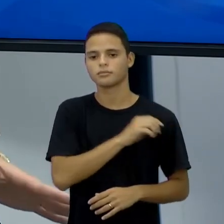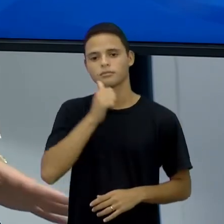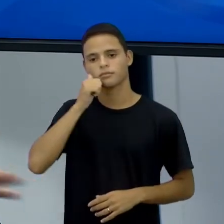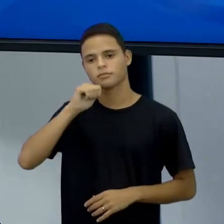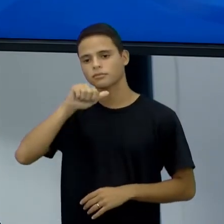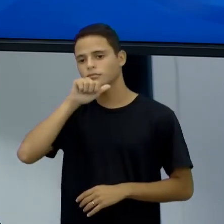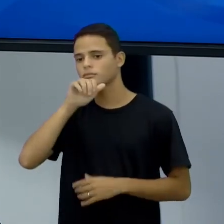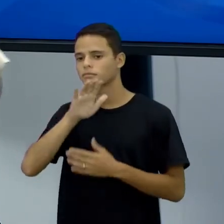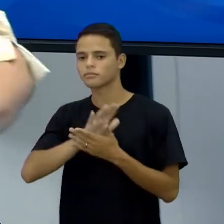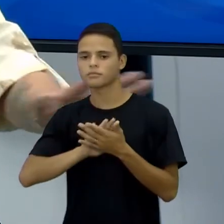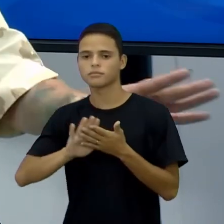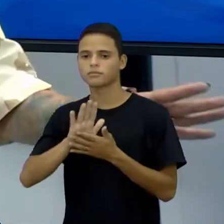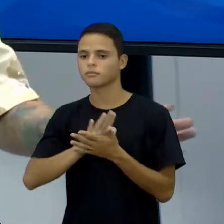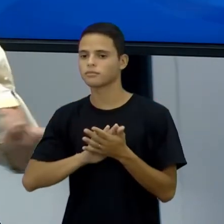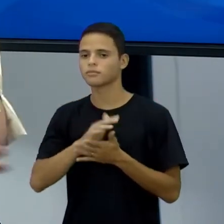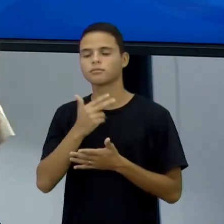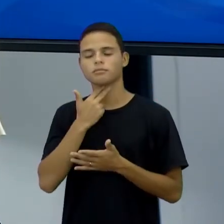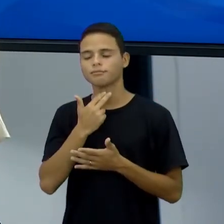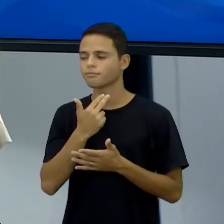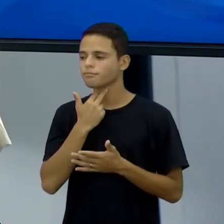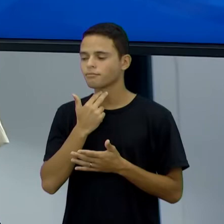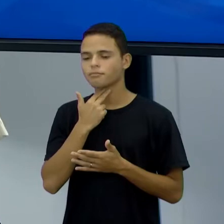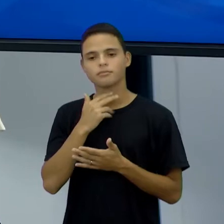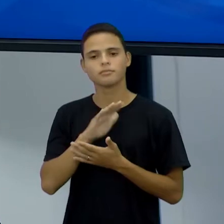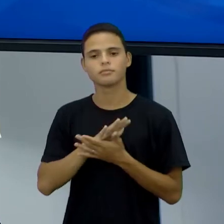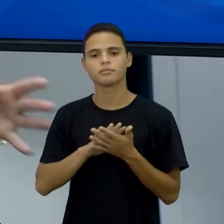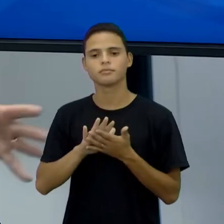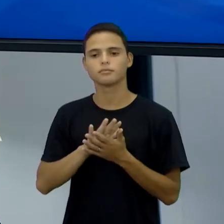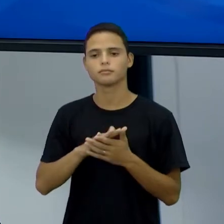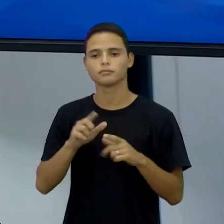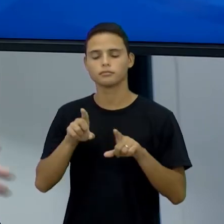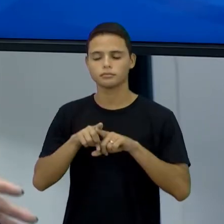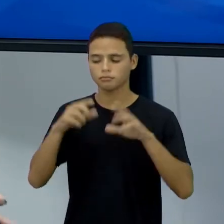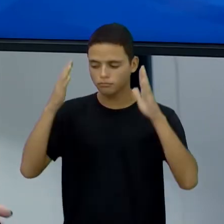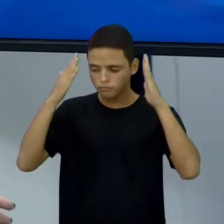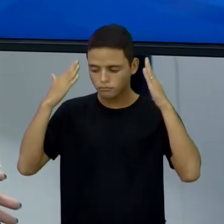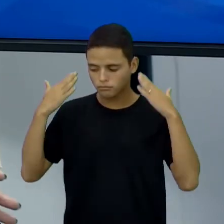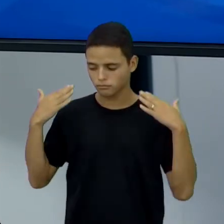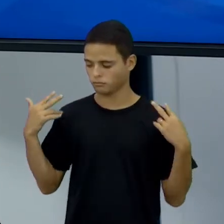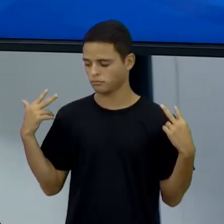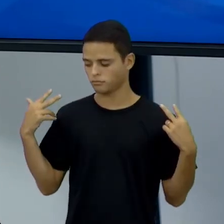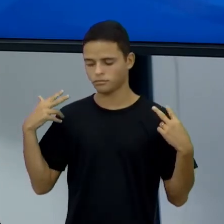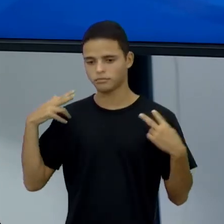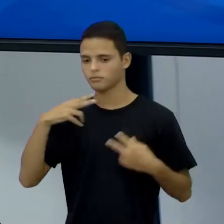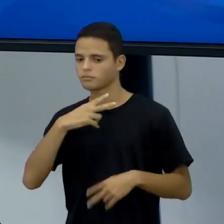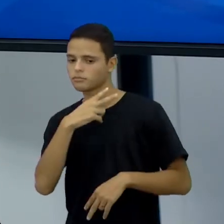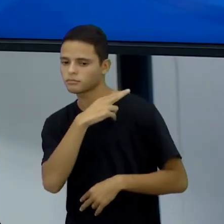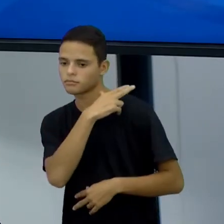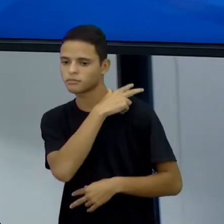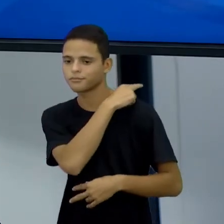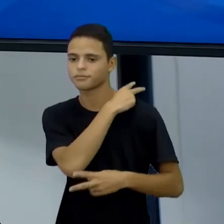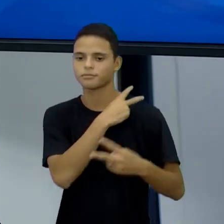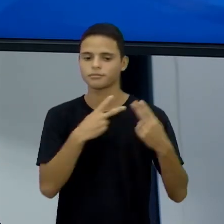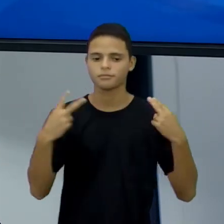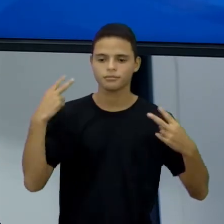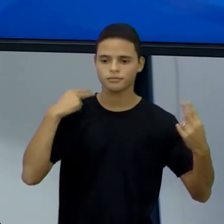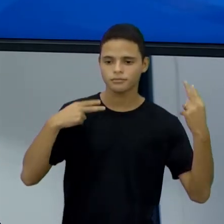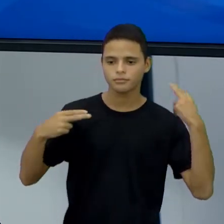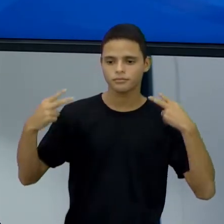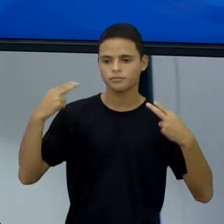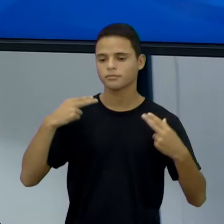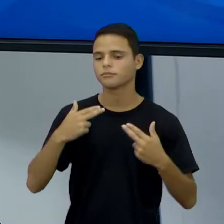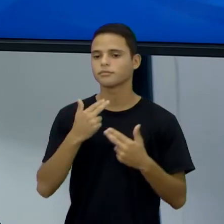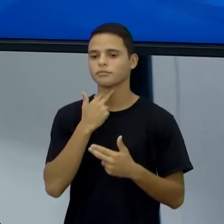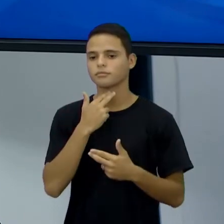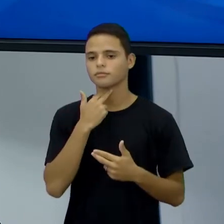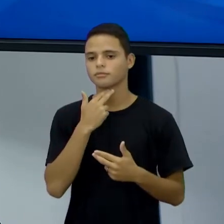nada. Nada, nada, nada. Então, até pra cortar o cabelo, ela enchia no saco, sabe? Era uma coisa louca. Aí